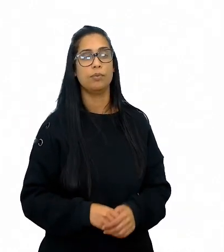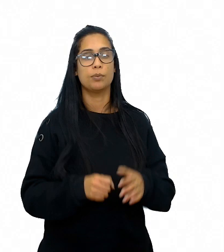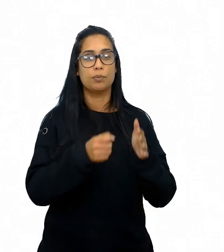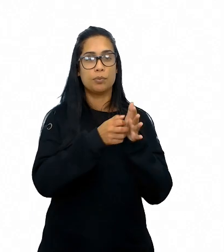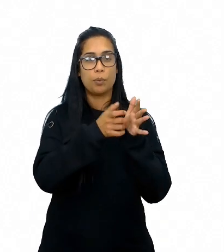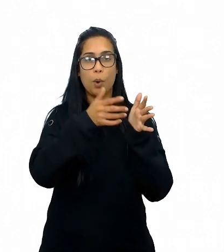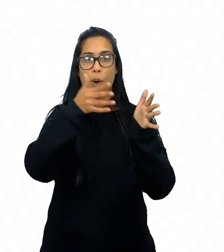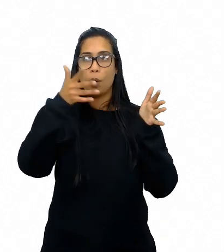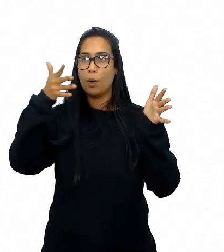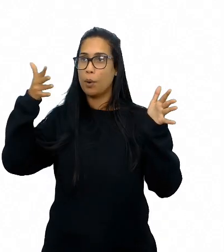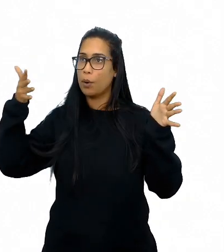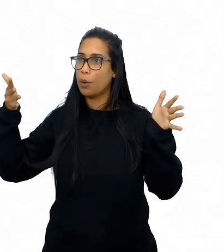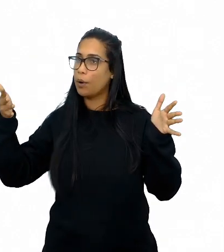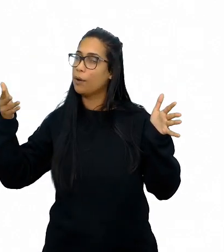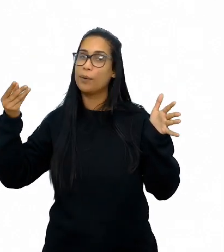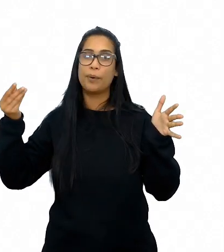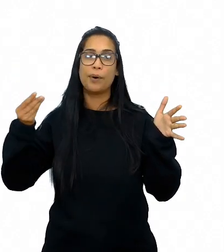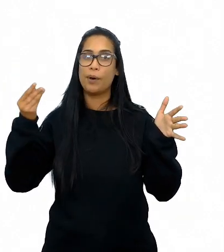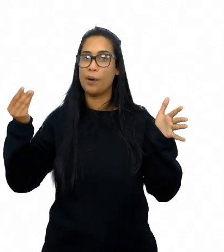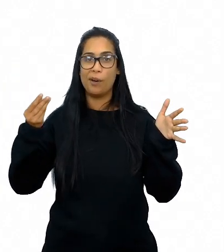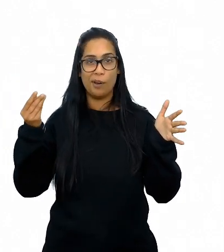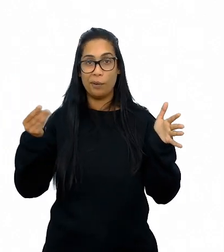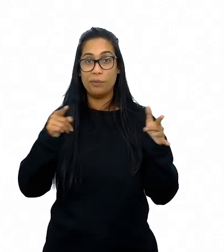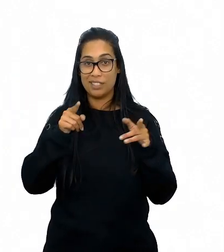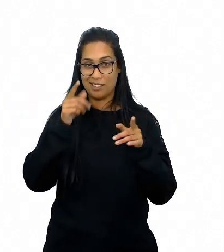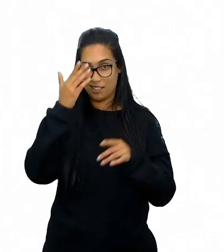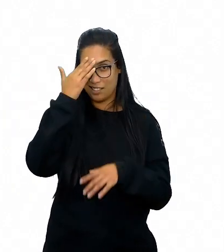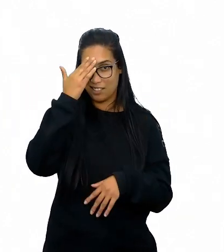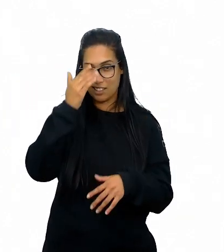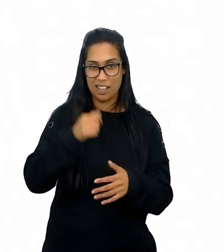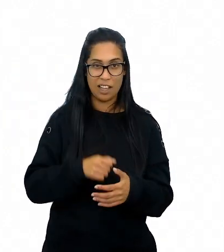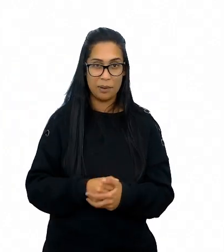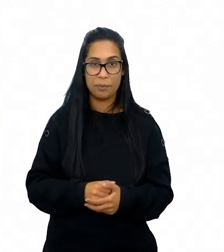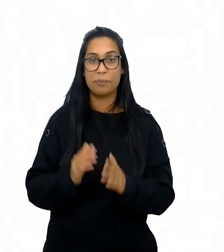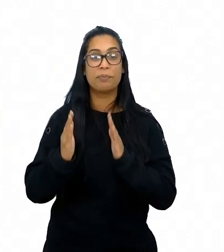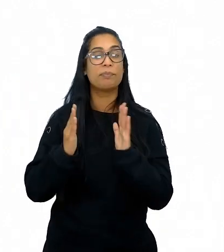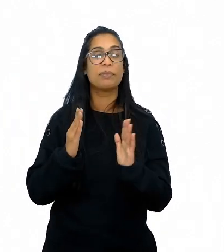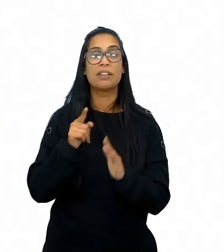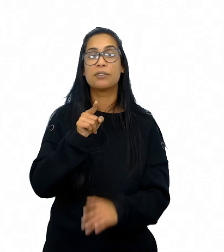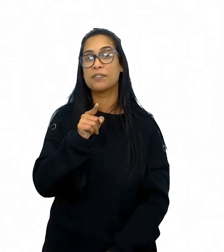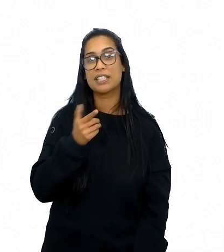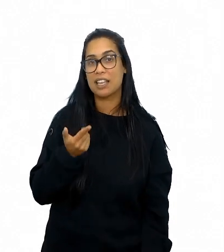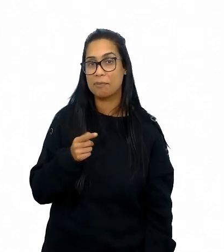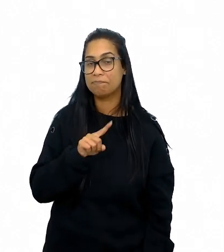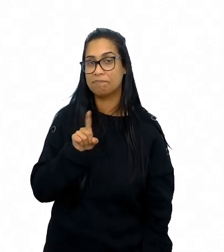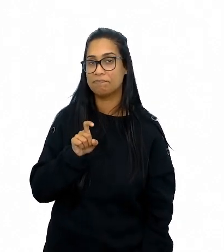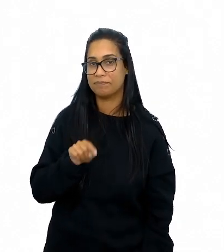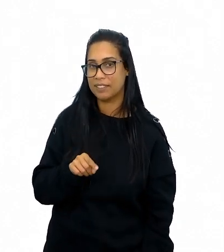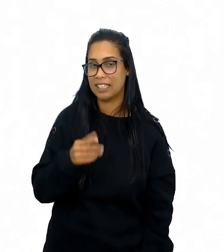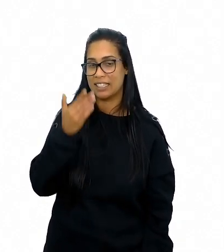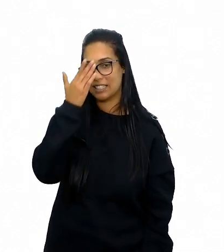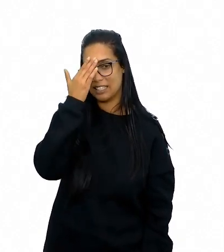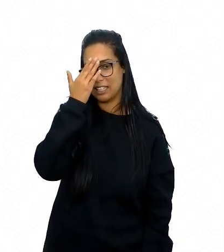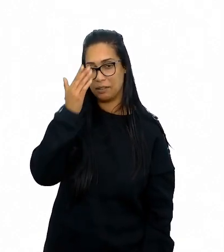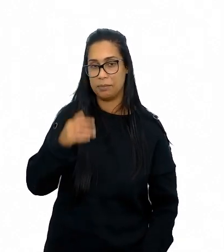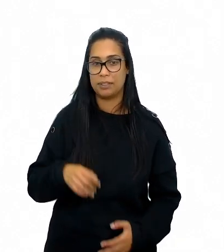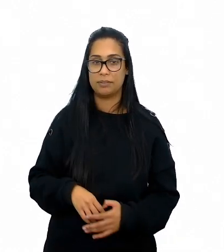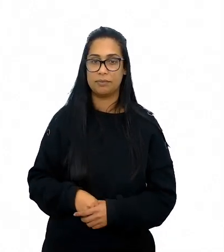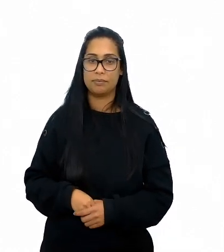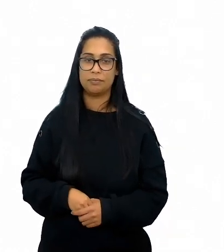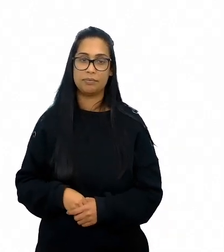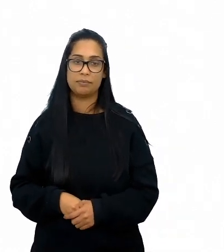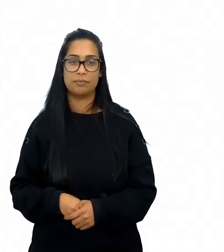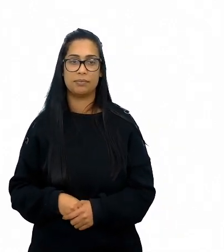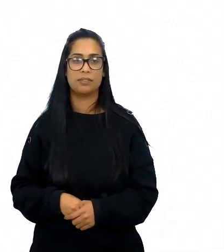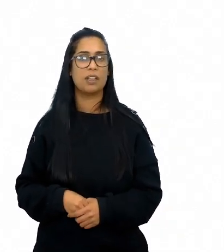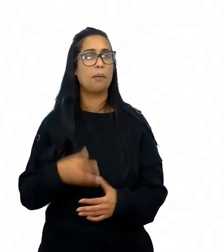está, né? Passou já as duas formações do SA1, as duas do SA2, as duas do SA3. O professor pode perguntar,